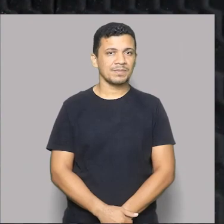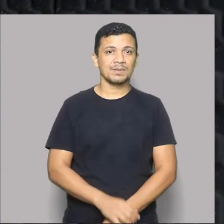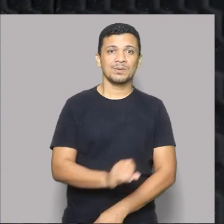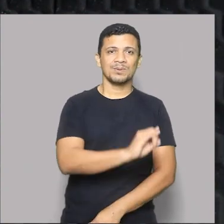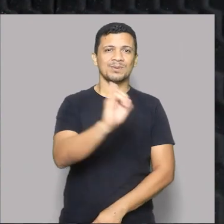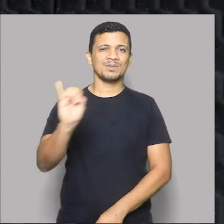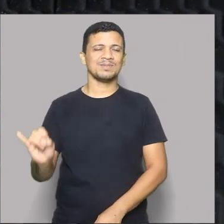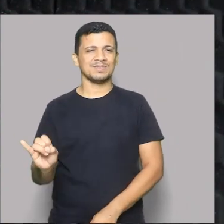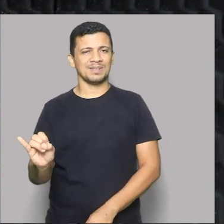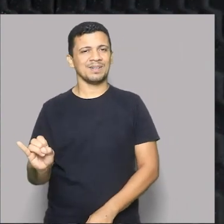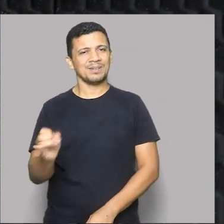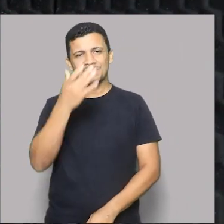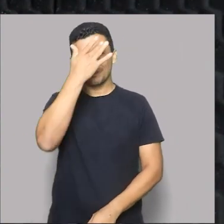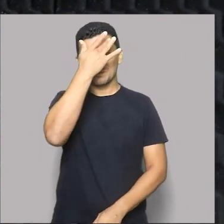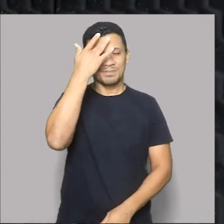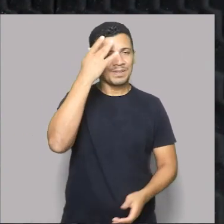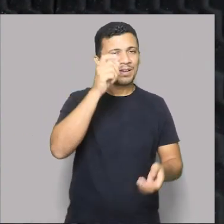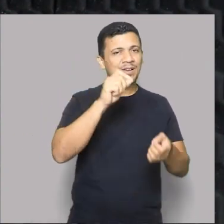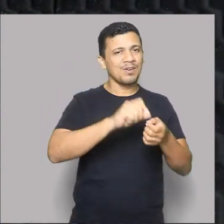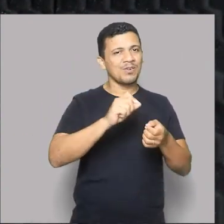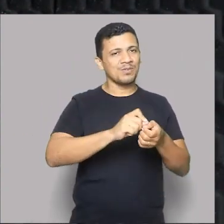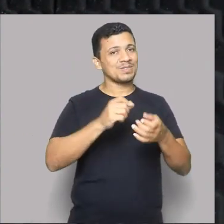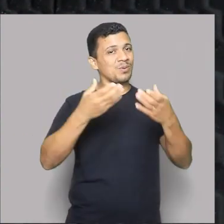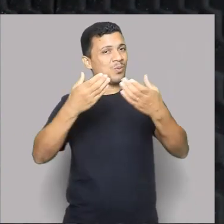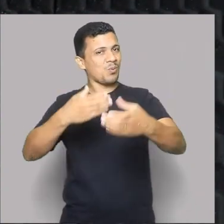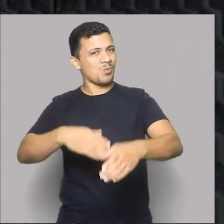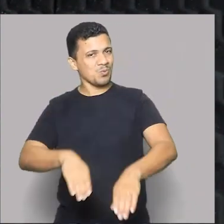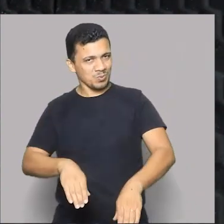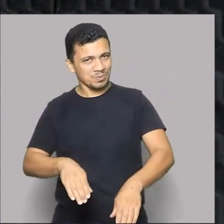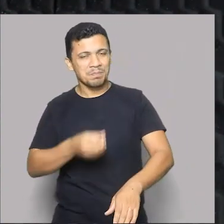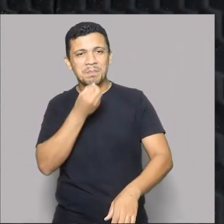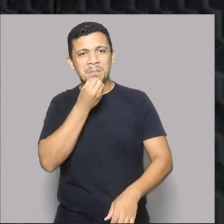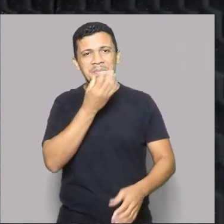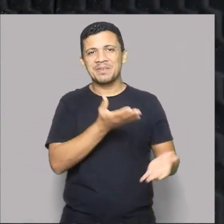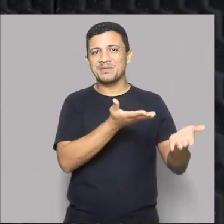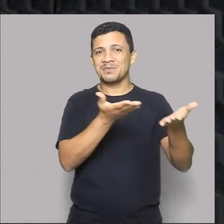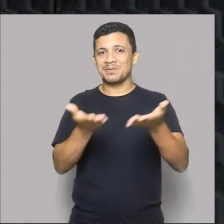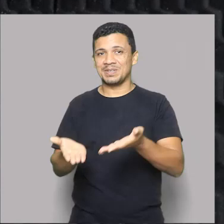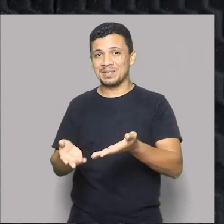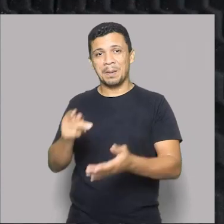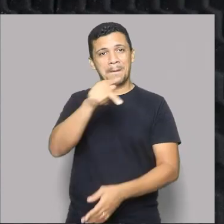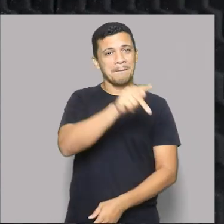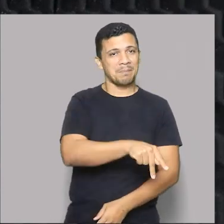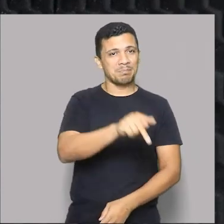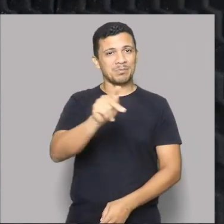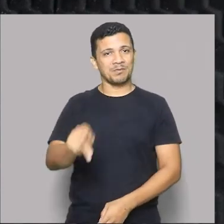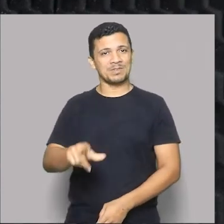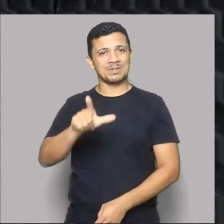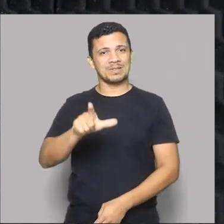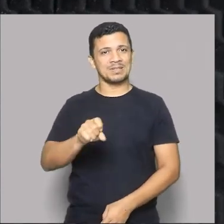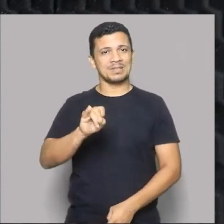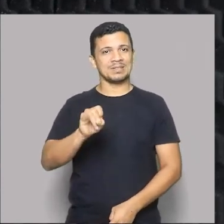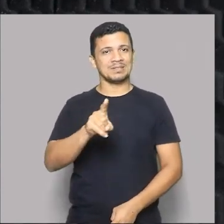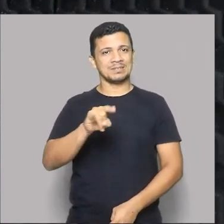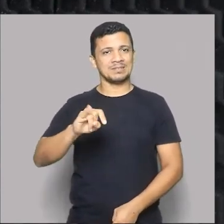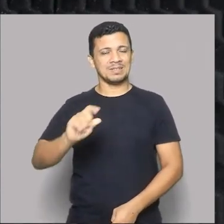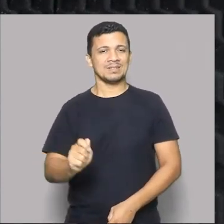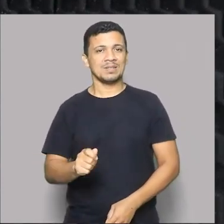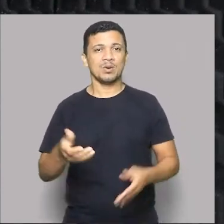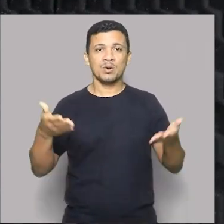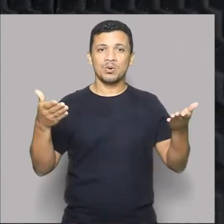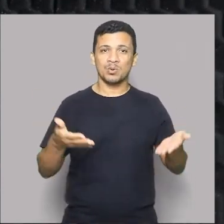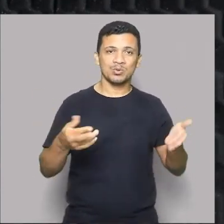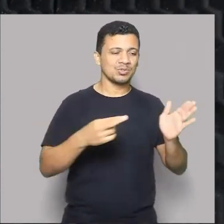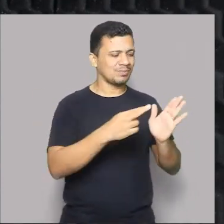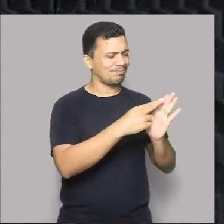Olá, querido candidato, seja bem-vindo a mais uma aula. Sou professora Lízia Adriane Magno e vou falar com você hoje sobre